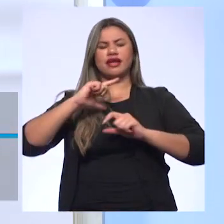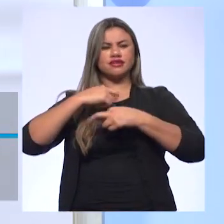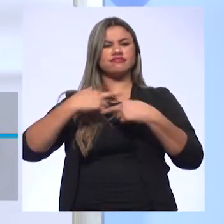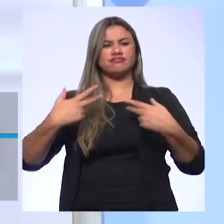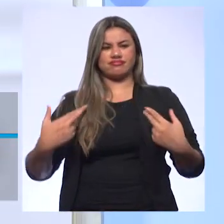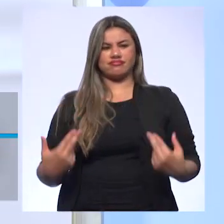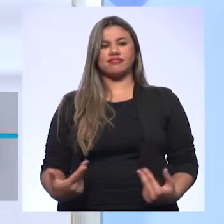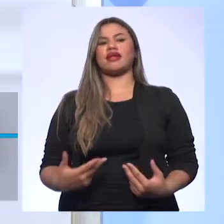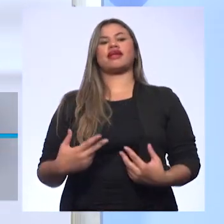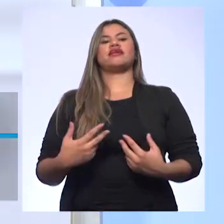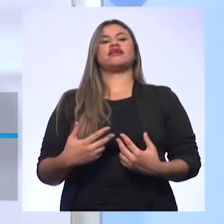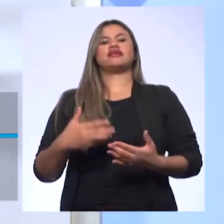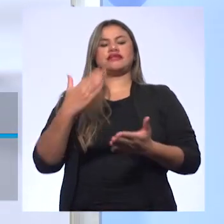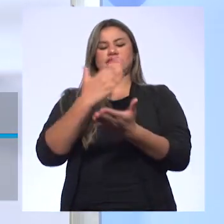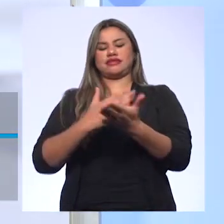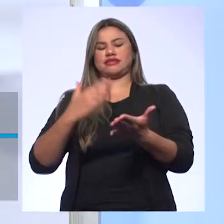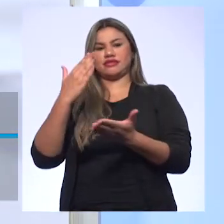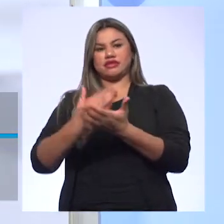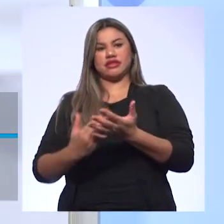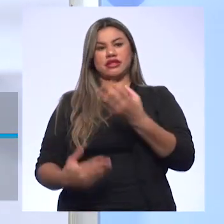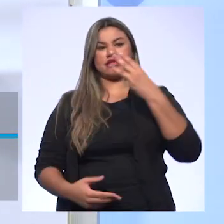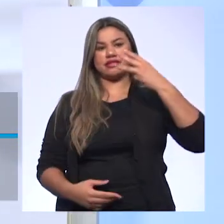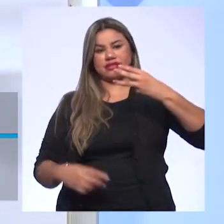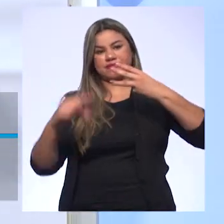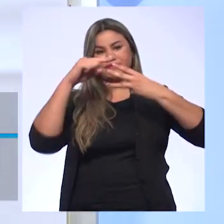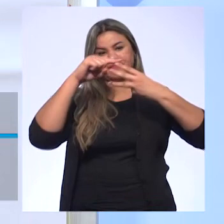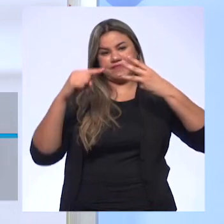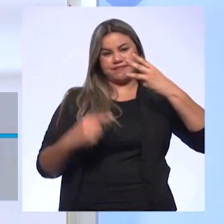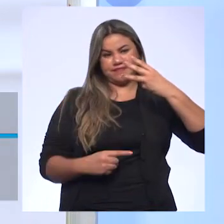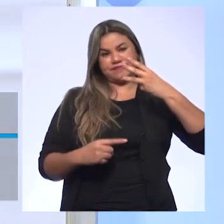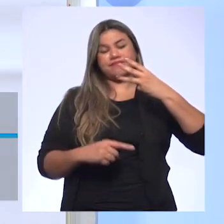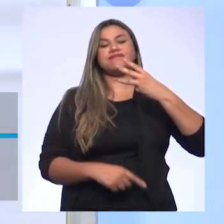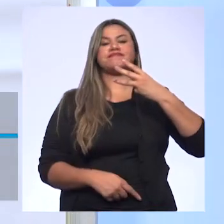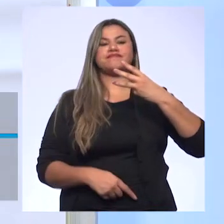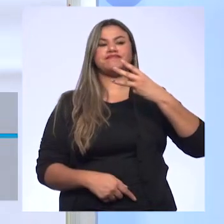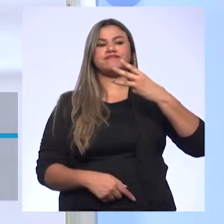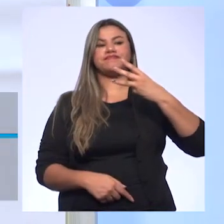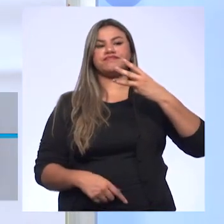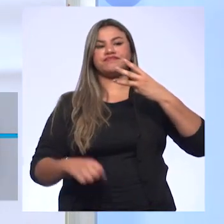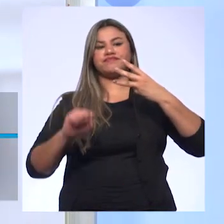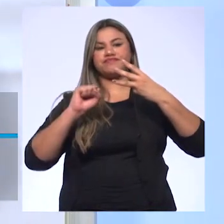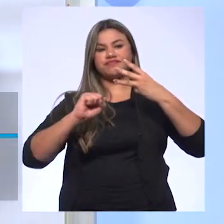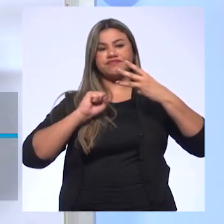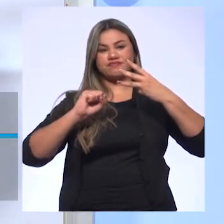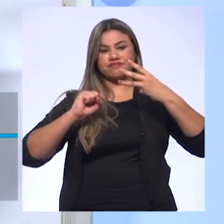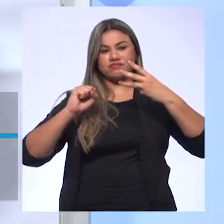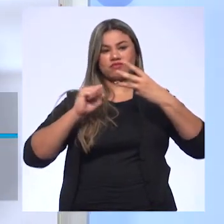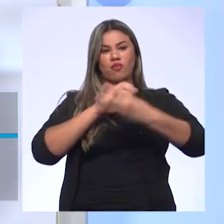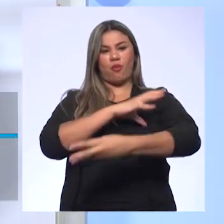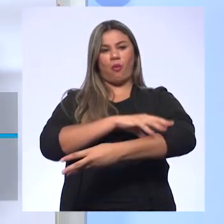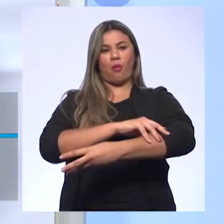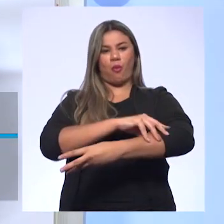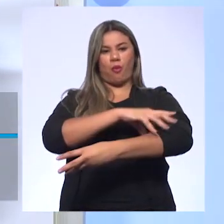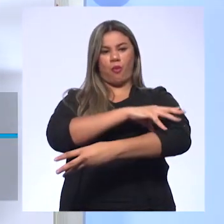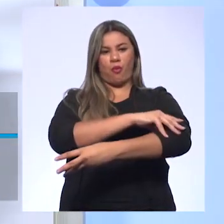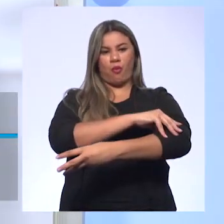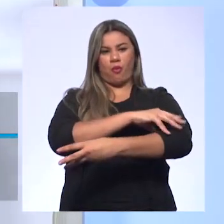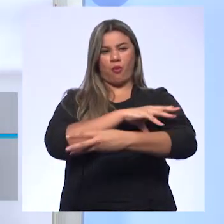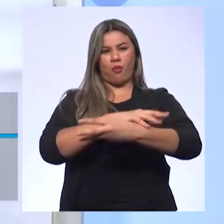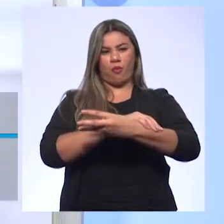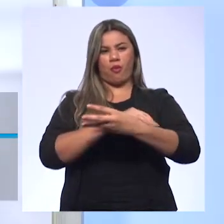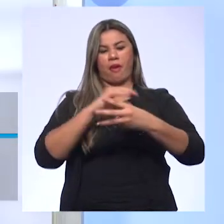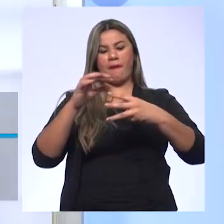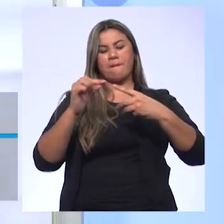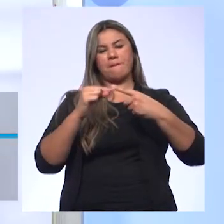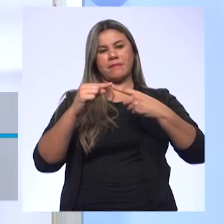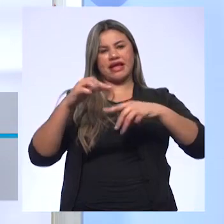quer dizer, a gente divide isso em 3 blocos, né? Então a gente pode ter esse músculo que fica marcado por essa questão que a gente chama de